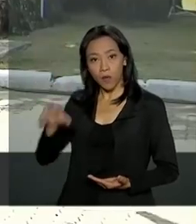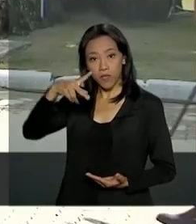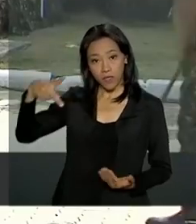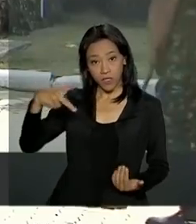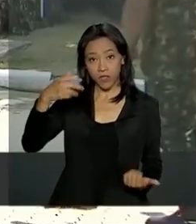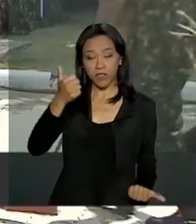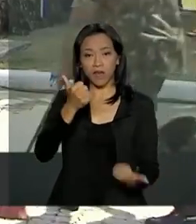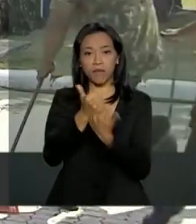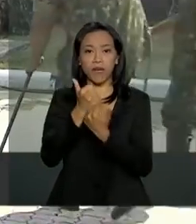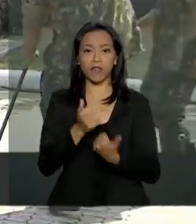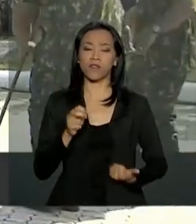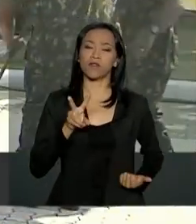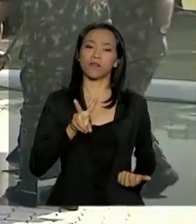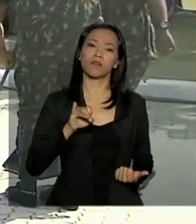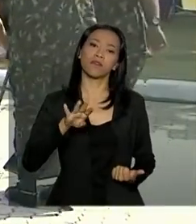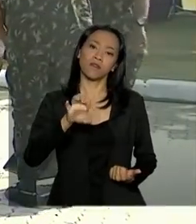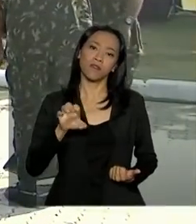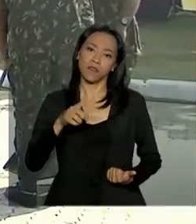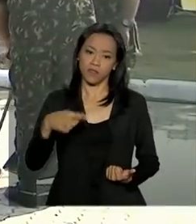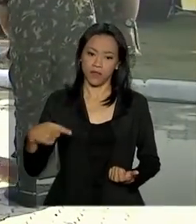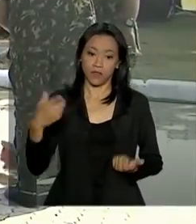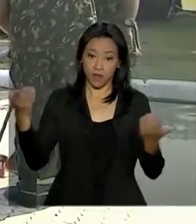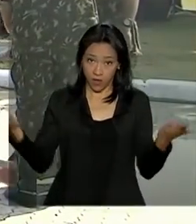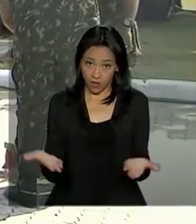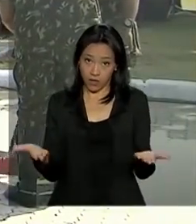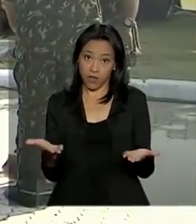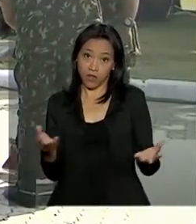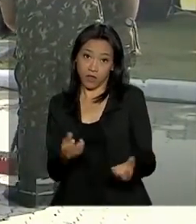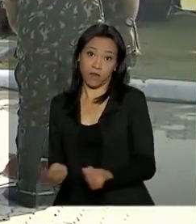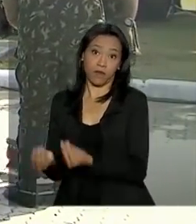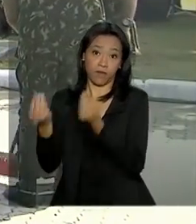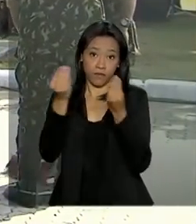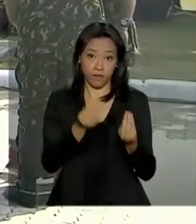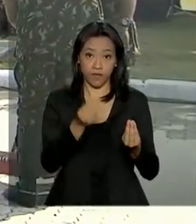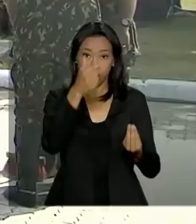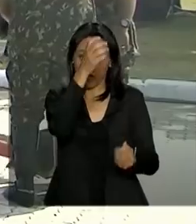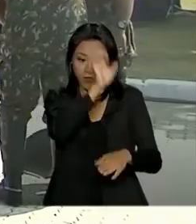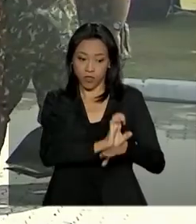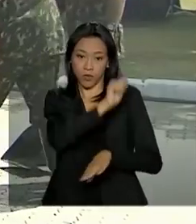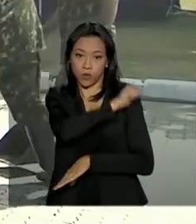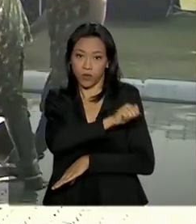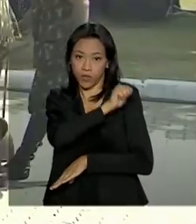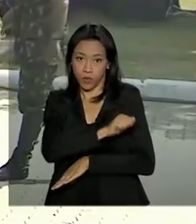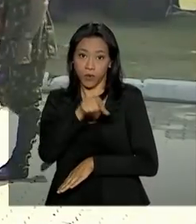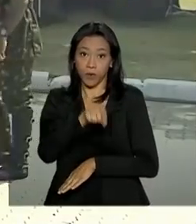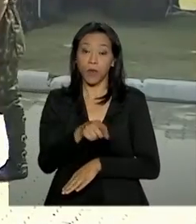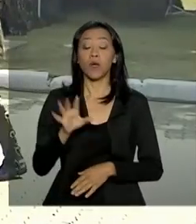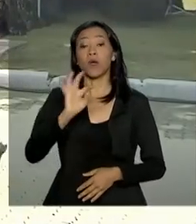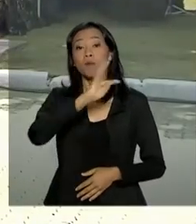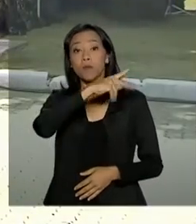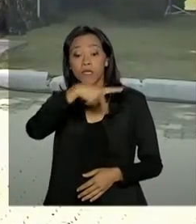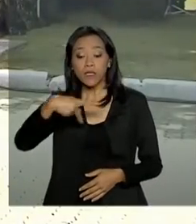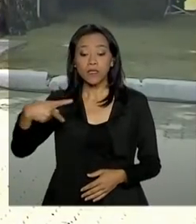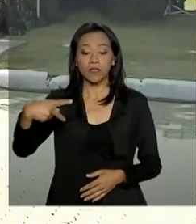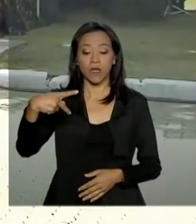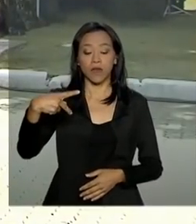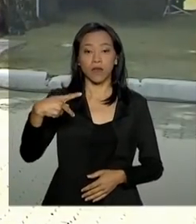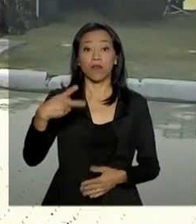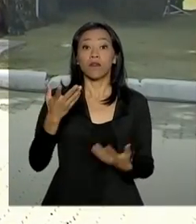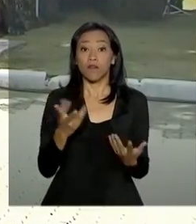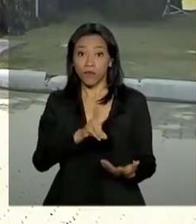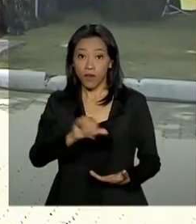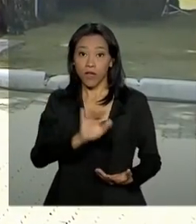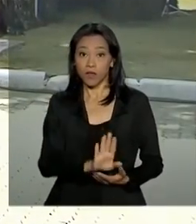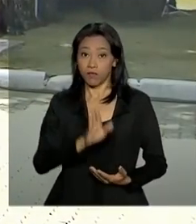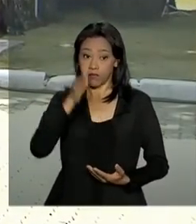Cavalaria de Guarda. Ele vai passar amanhã de hoje aqui no Rio de Janeiro. Logo na chegada, o presidente da República em exercício vai para a sede do